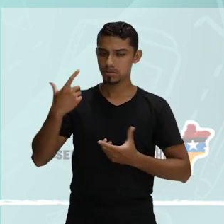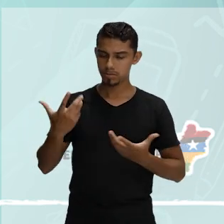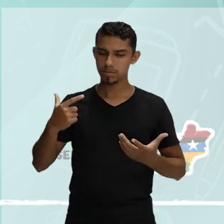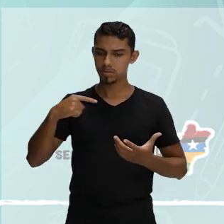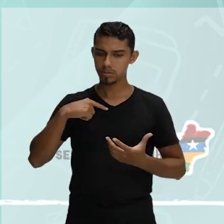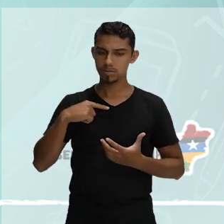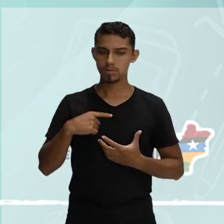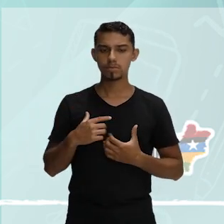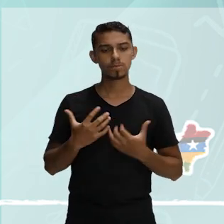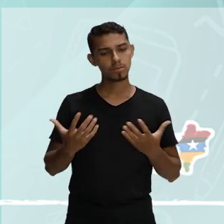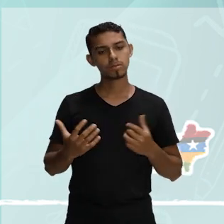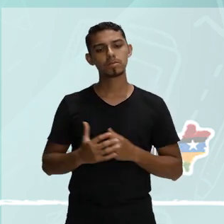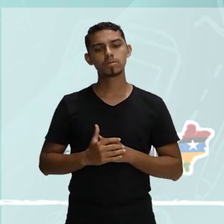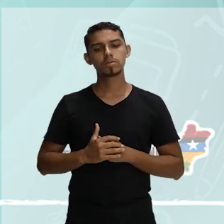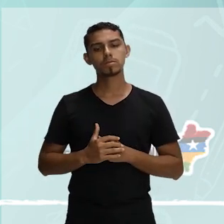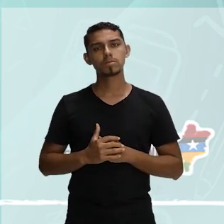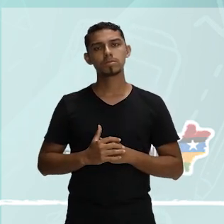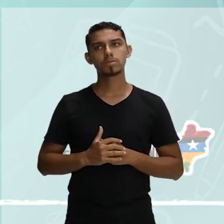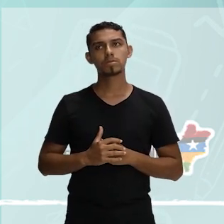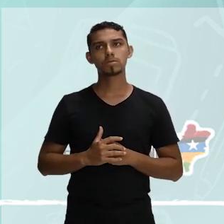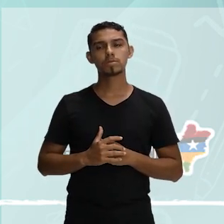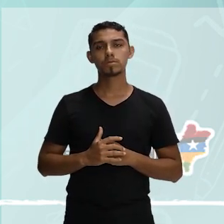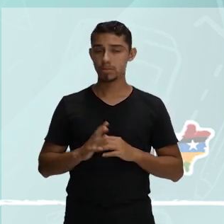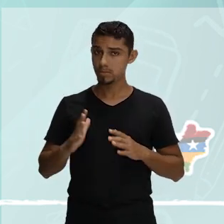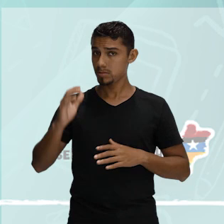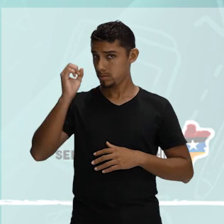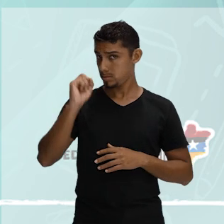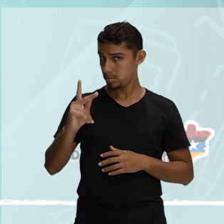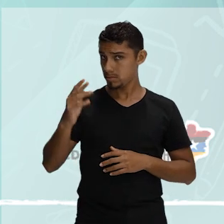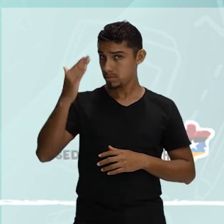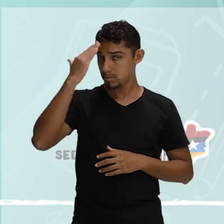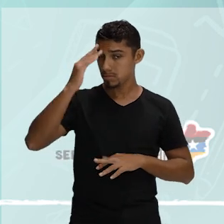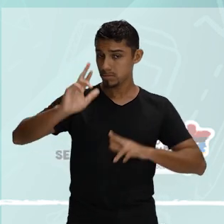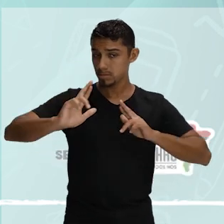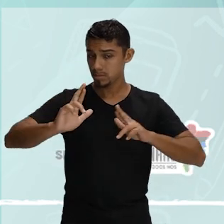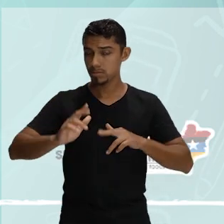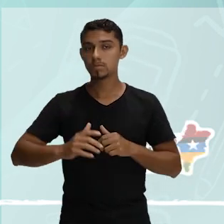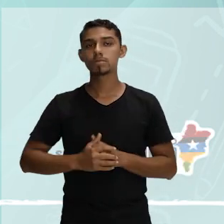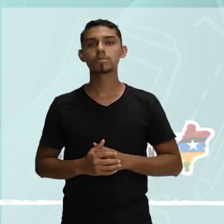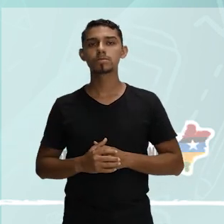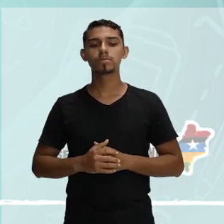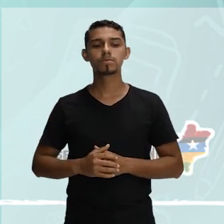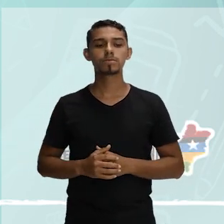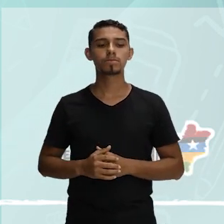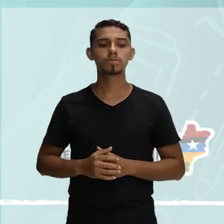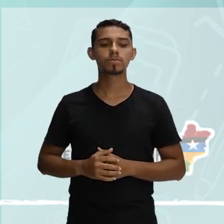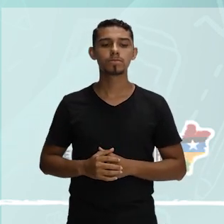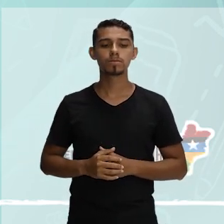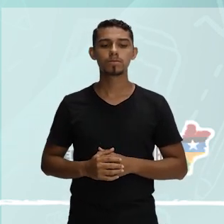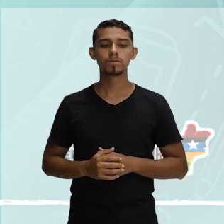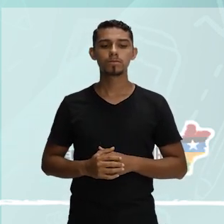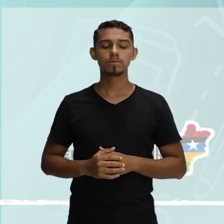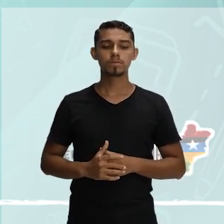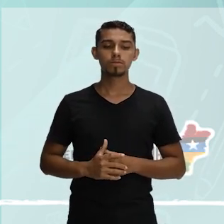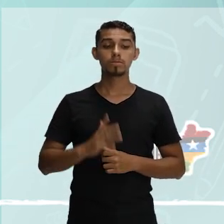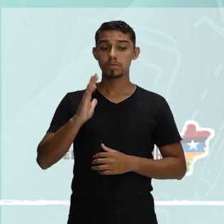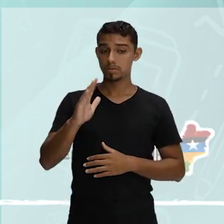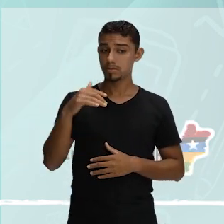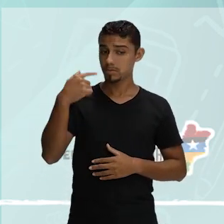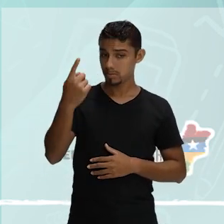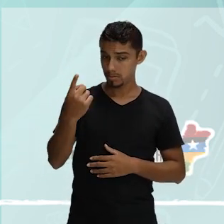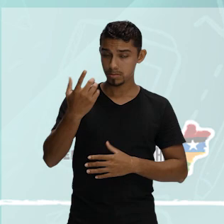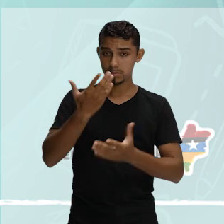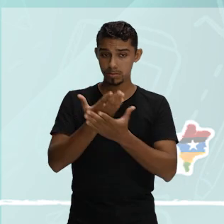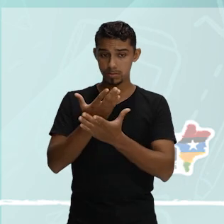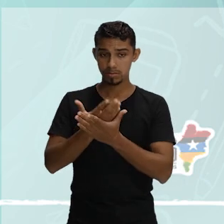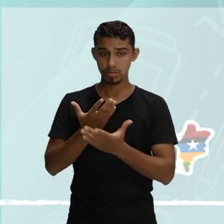está sendo aplicado. Ok, pessoal? Espero que vocês tenham entendido. Vamos para a próxima questão. Bem,